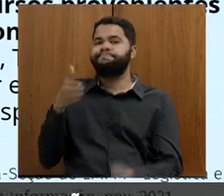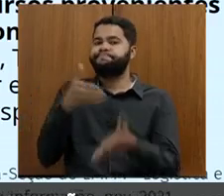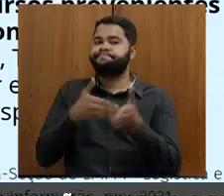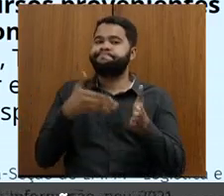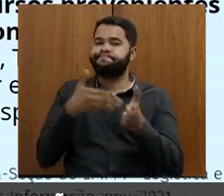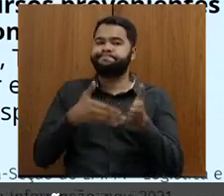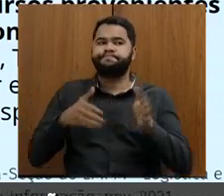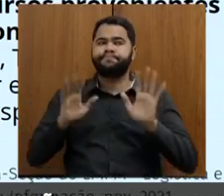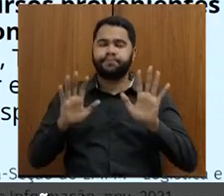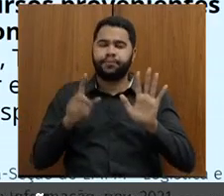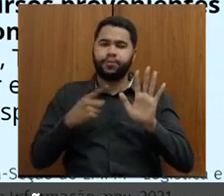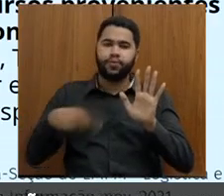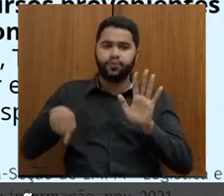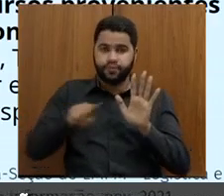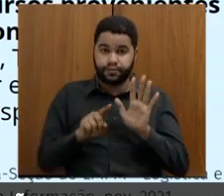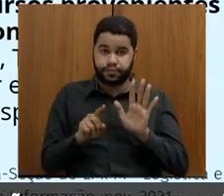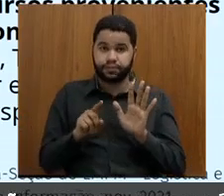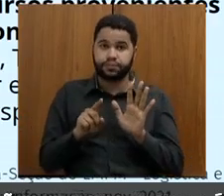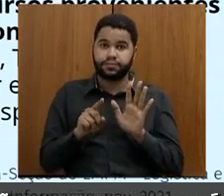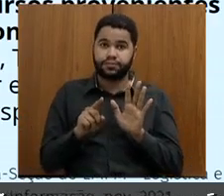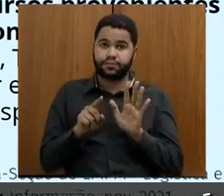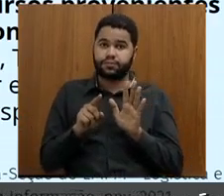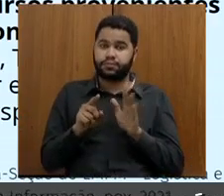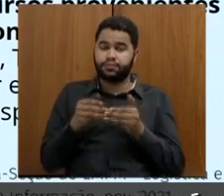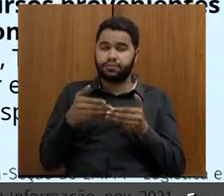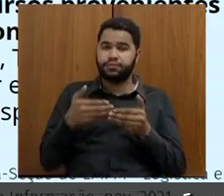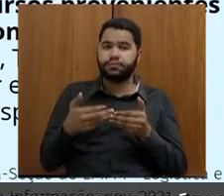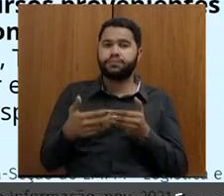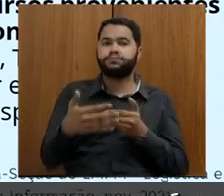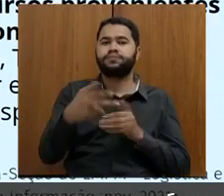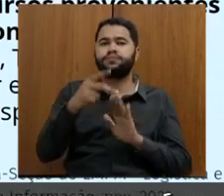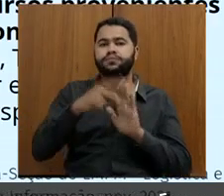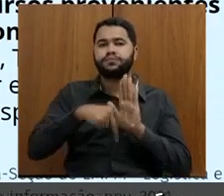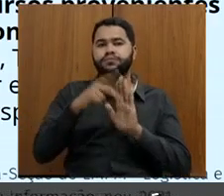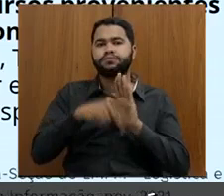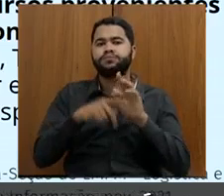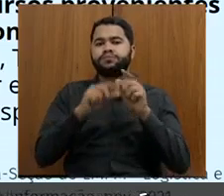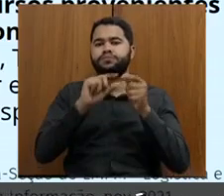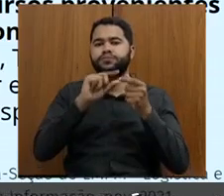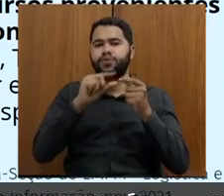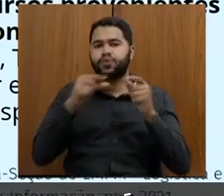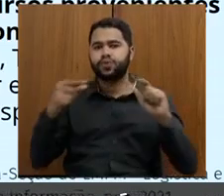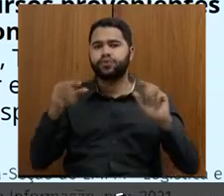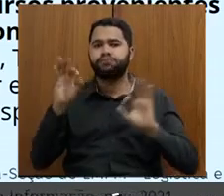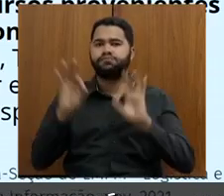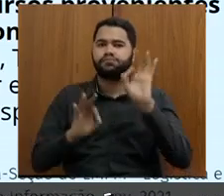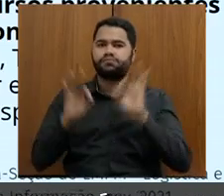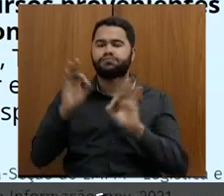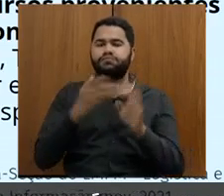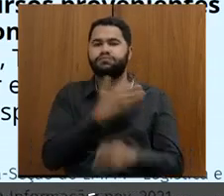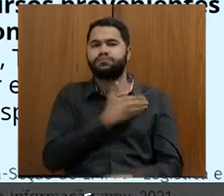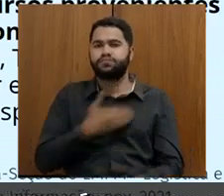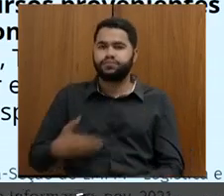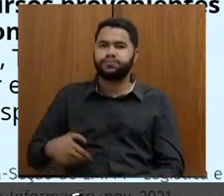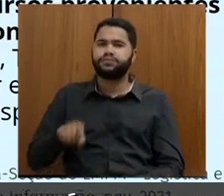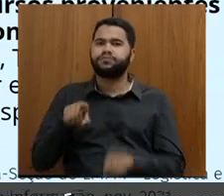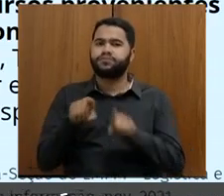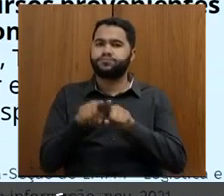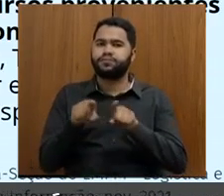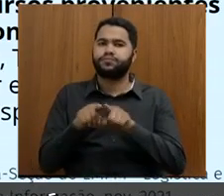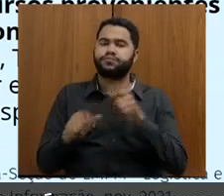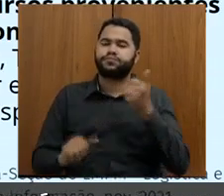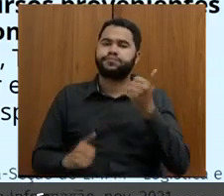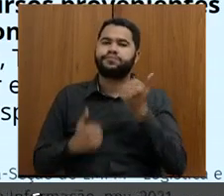dificultador mas nós estamos saindo na frente então dentro desse projeto estruturador do governo o senhor está aí também nos